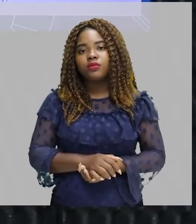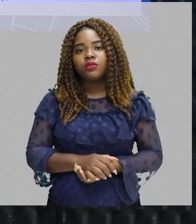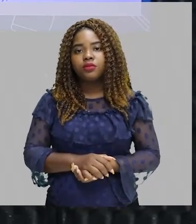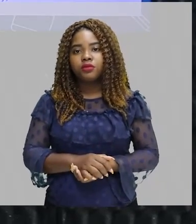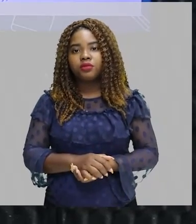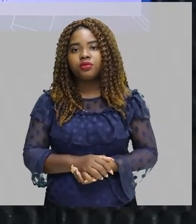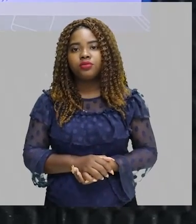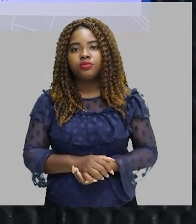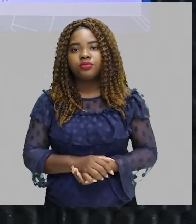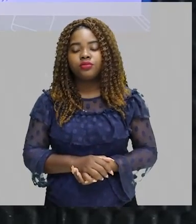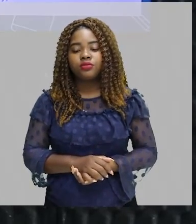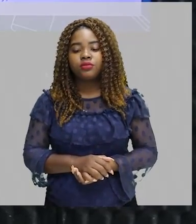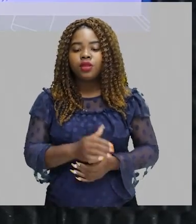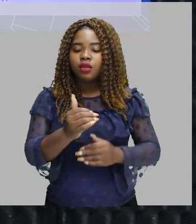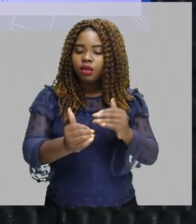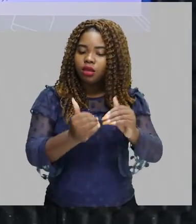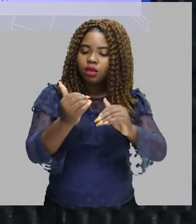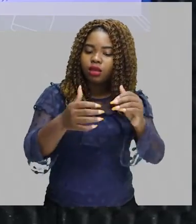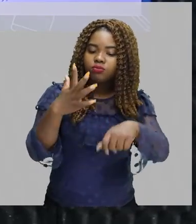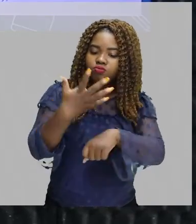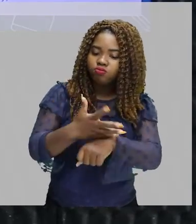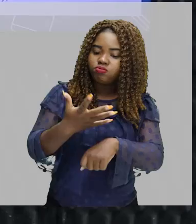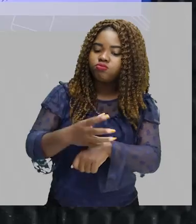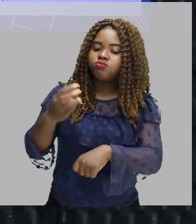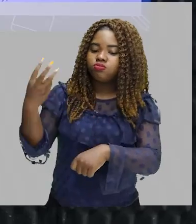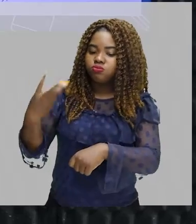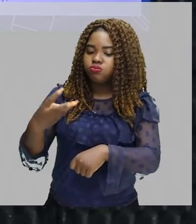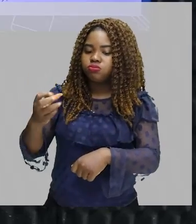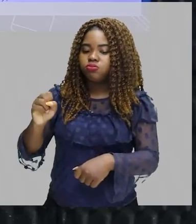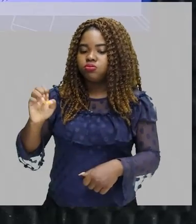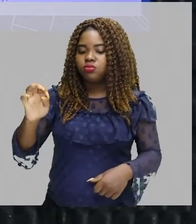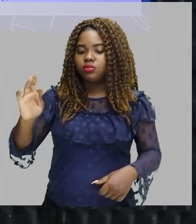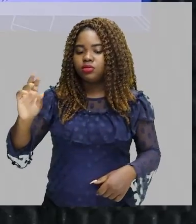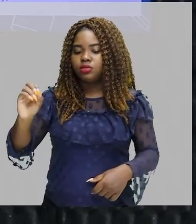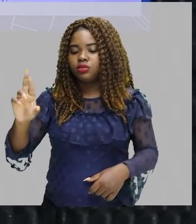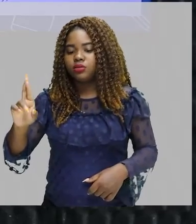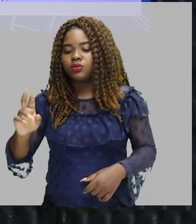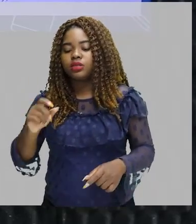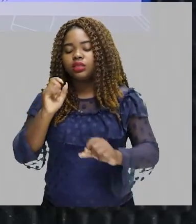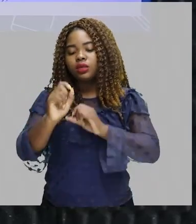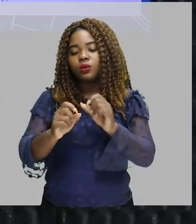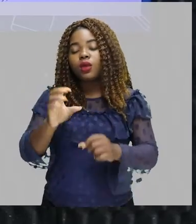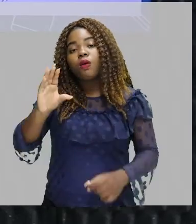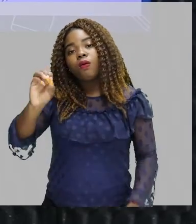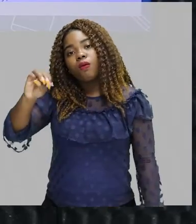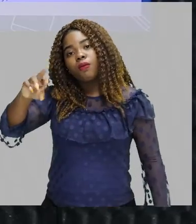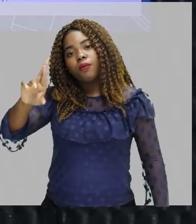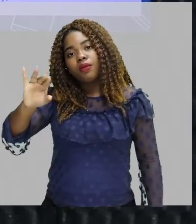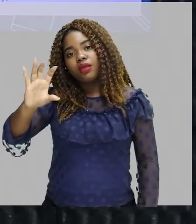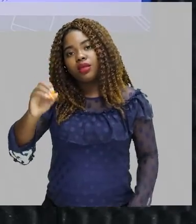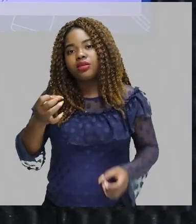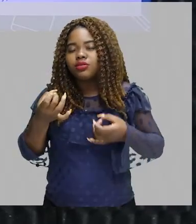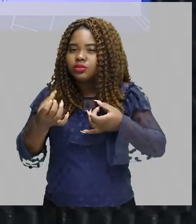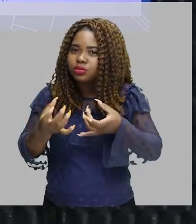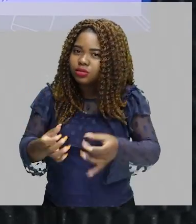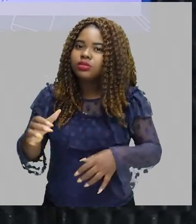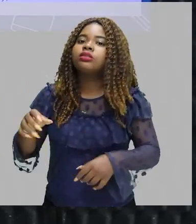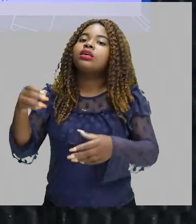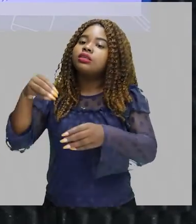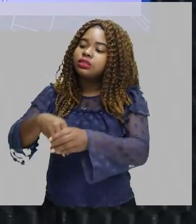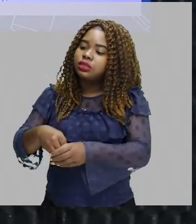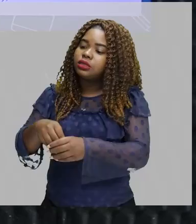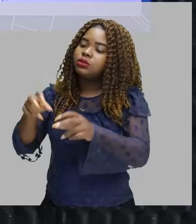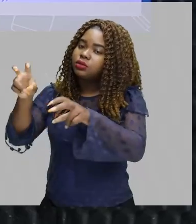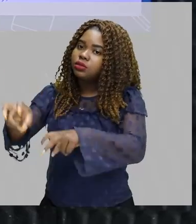citar também o avanço das atividades de terceiro setor, que é o comércio dentro das atividades, dentro do espaço agrário. Como?